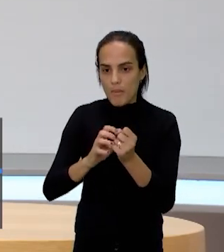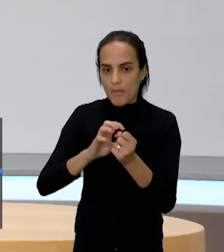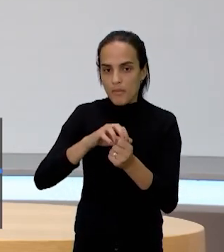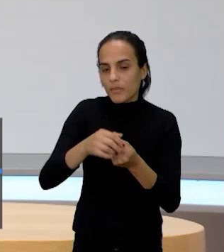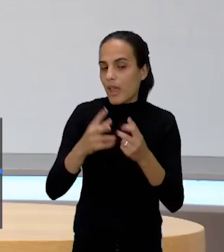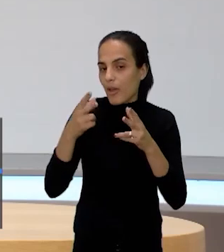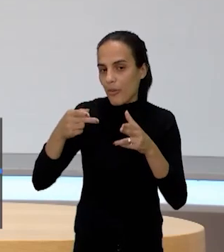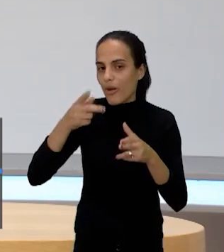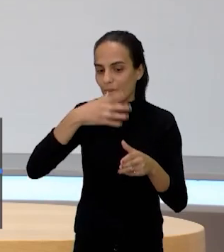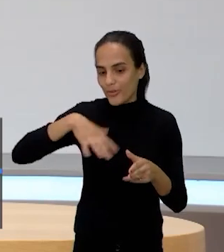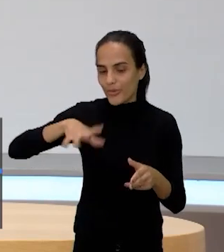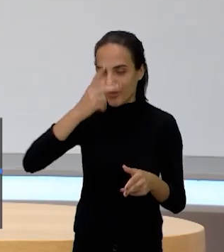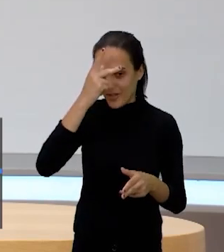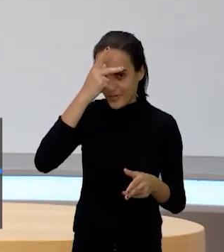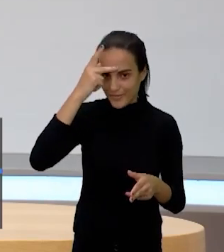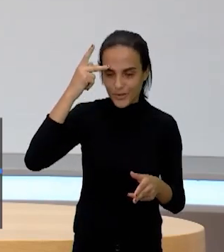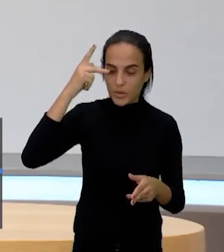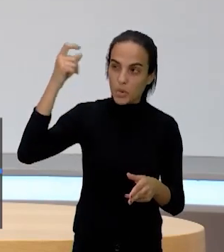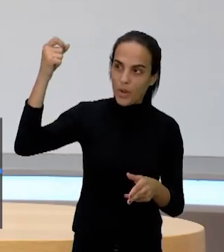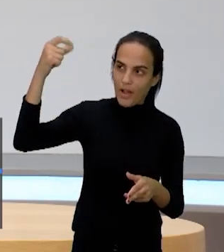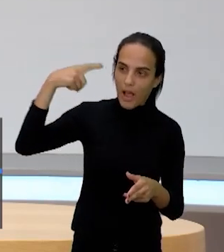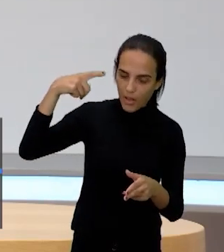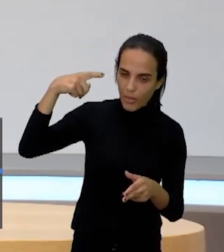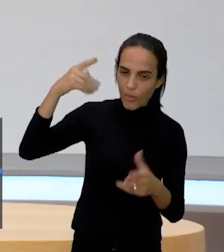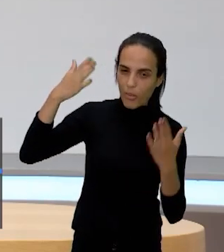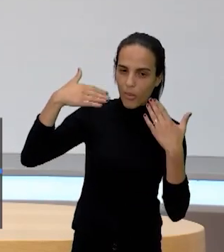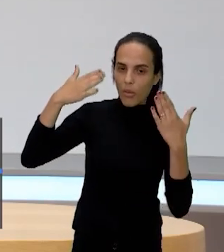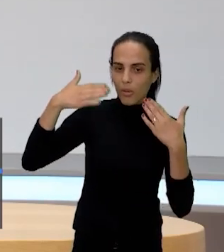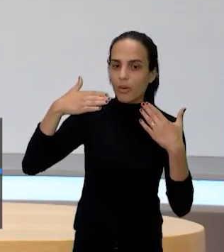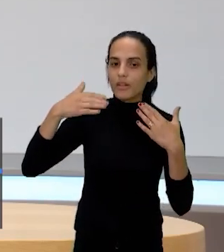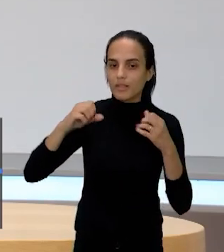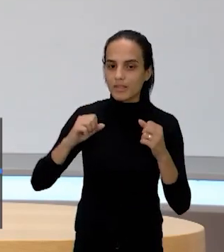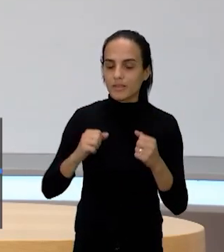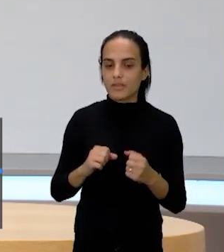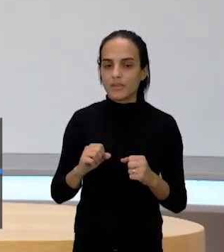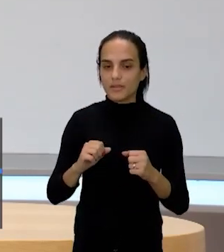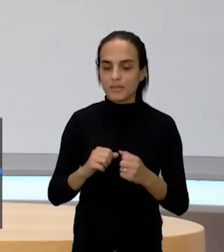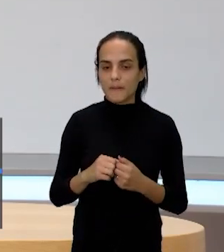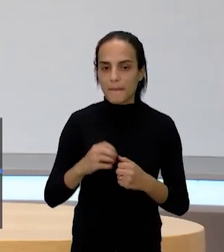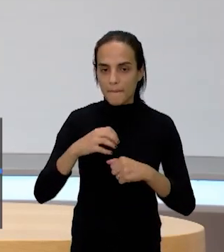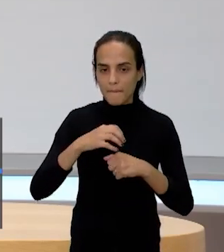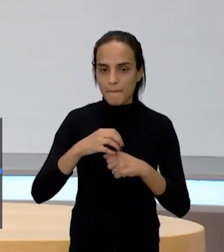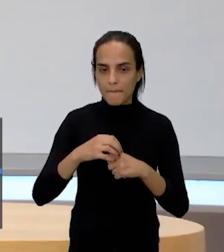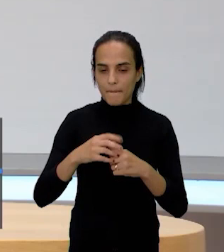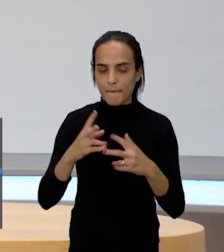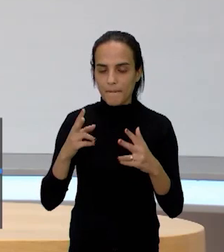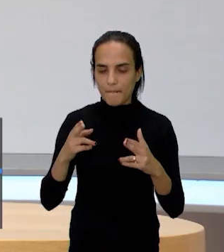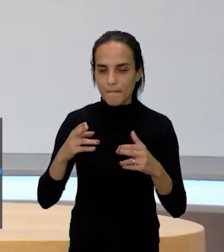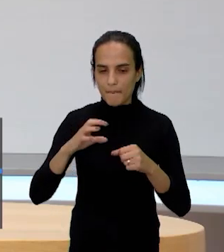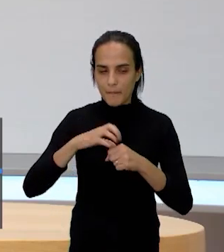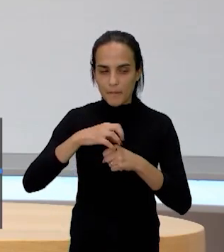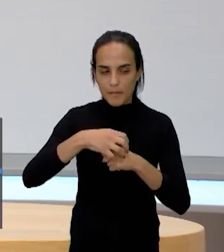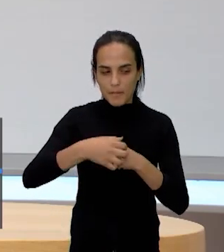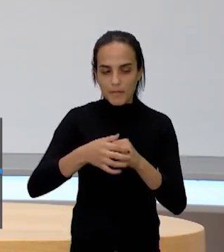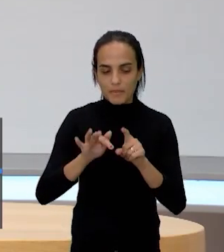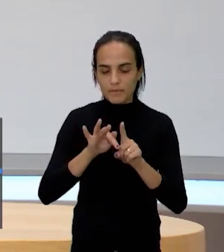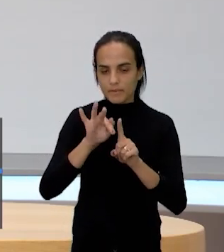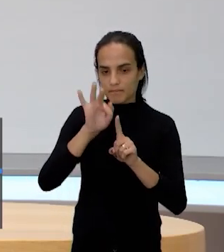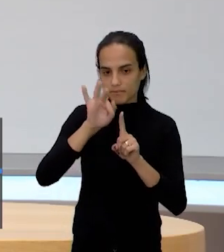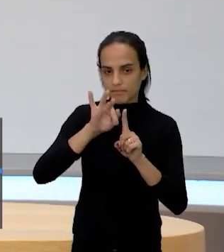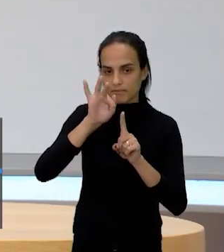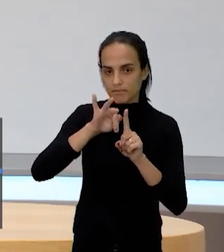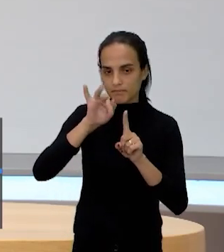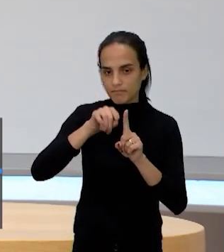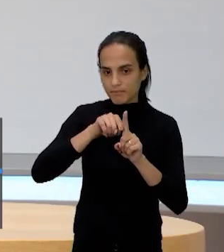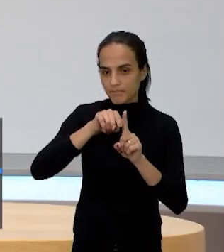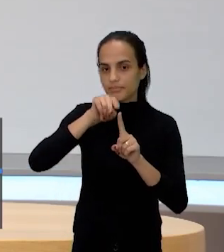os átomos também. Então, se tiver uma quantidade muito grande de átomo com uma temperatura muito grande ali dentro do recipiente,